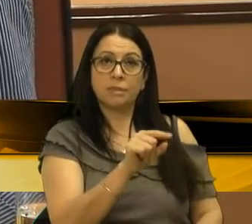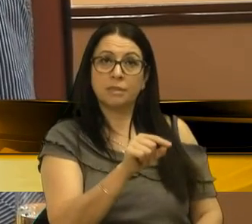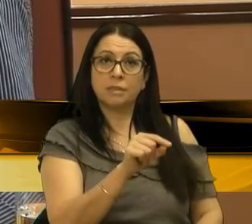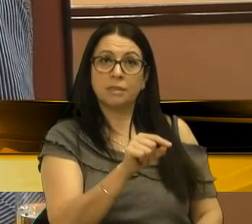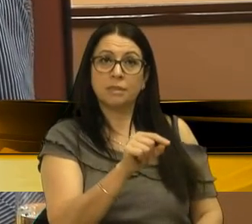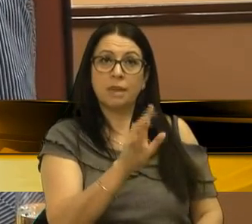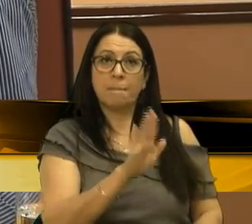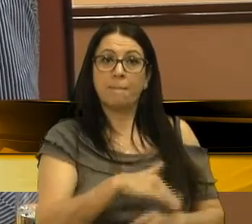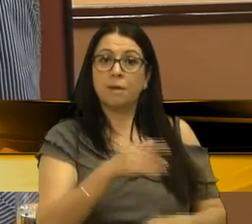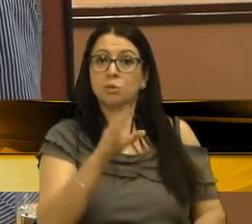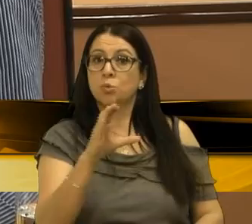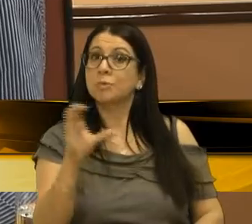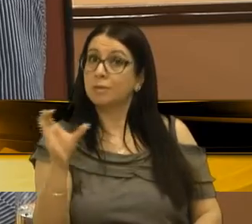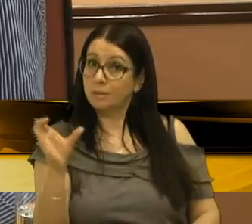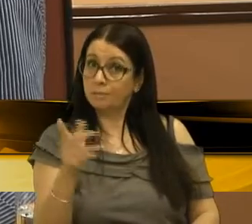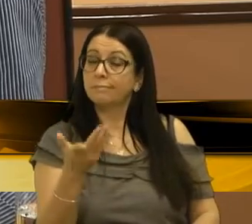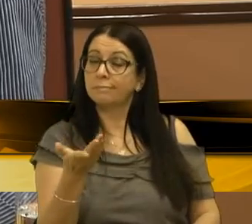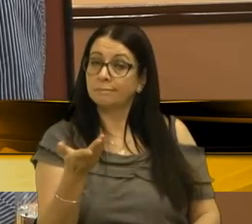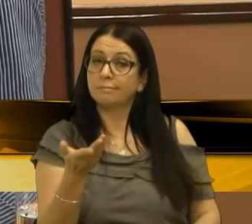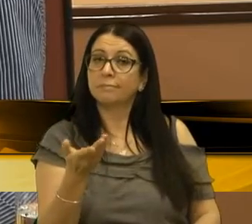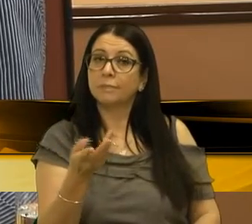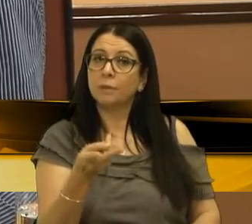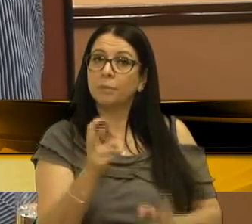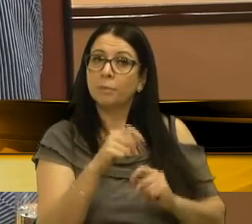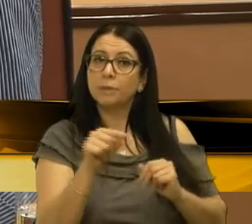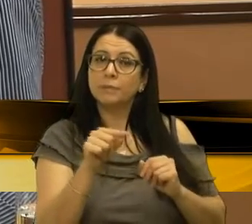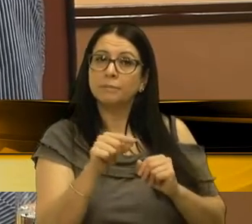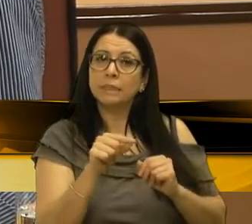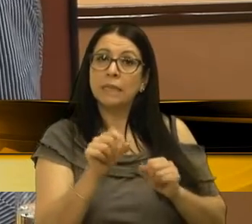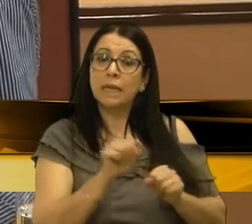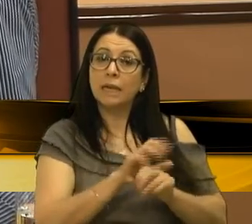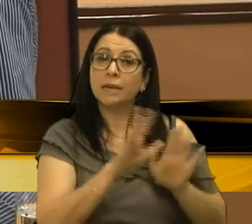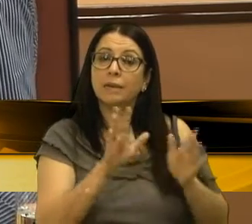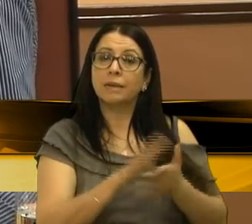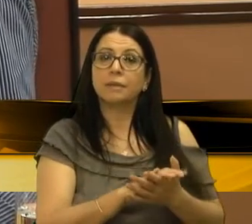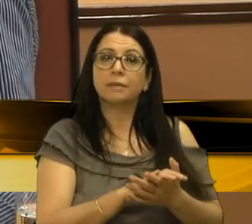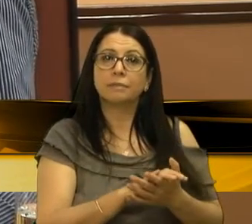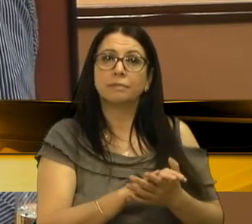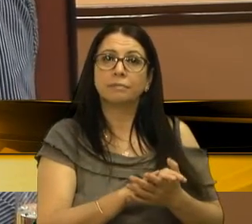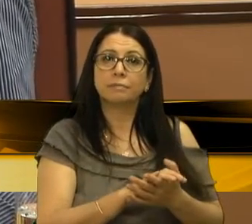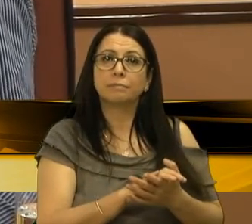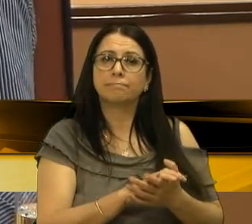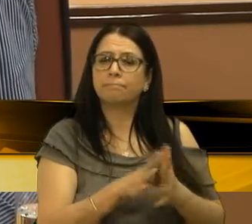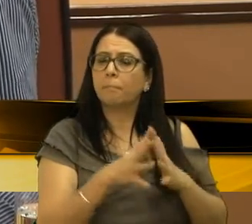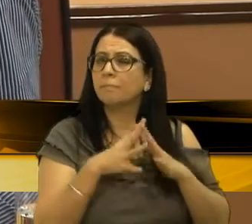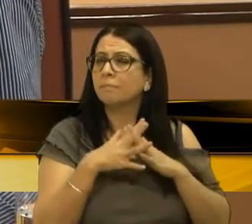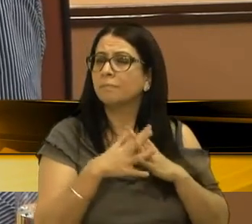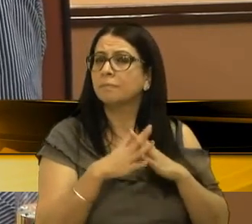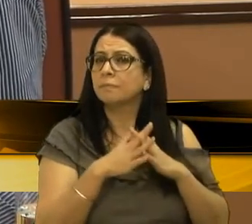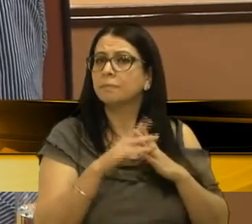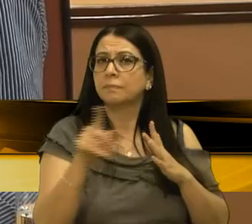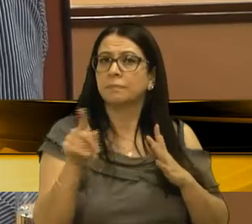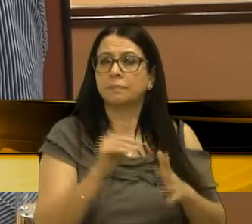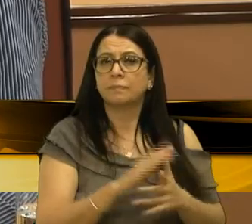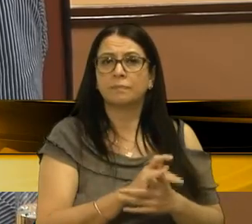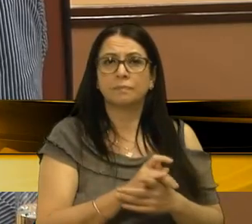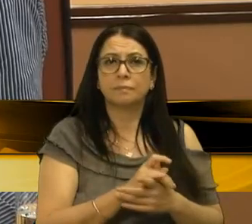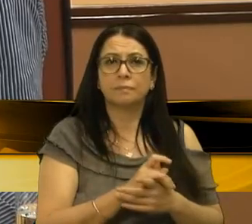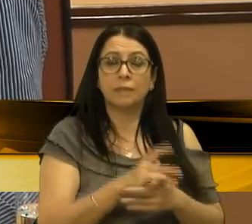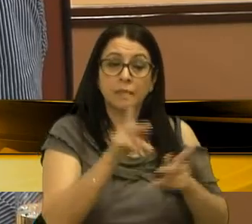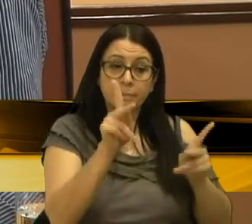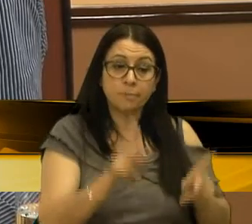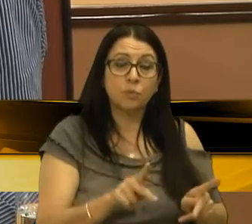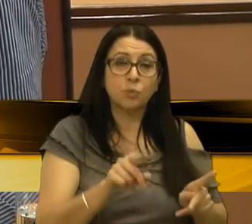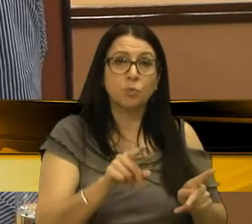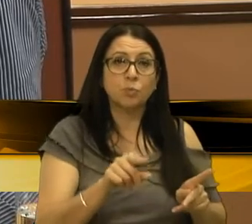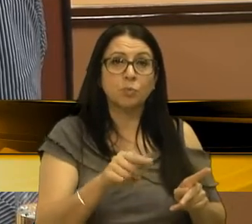que um CC, né? Então você percebe nitidamente que está se confundindo as pessoas que